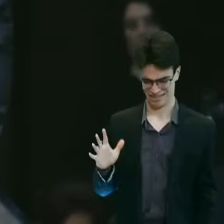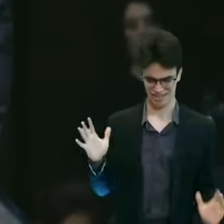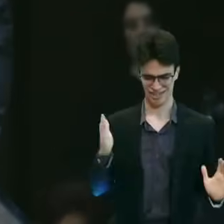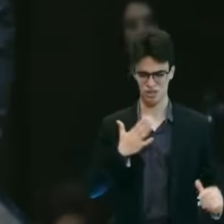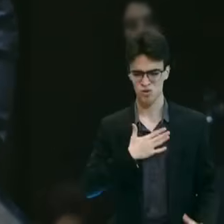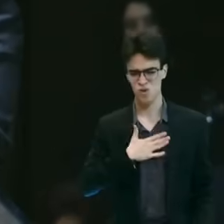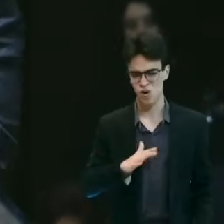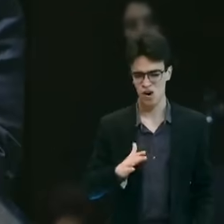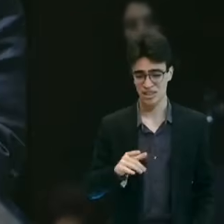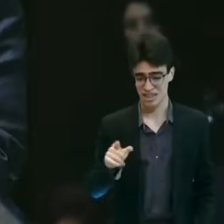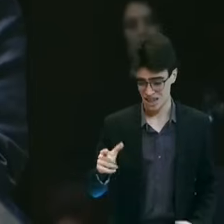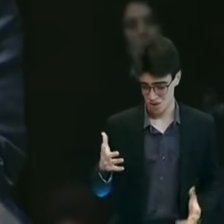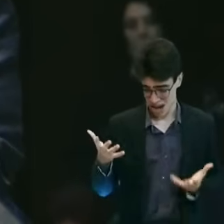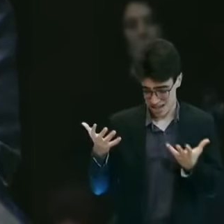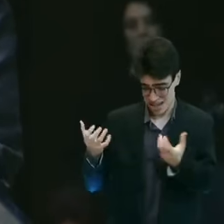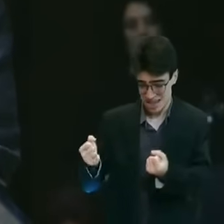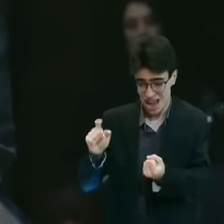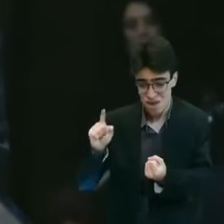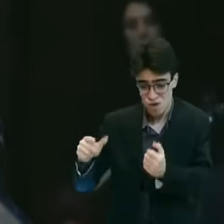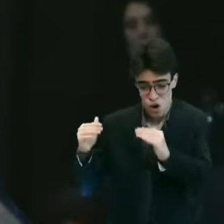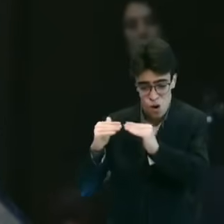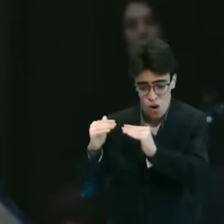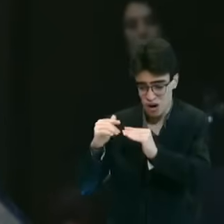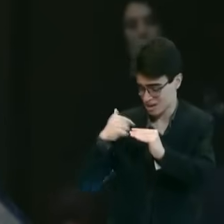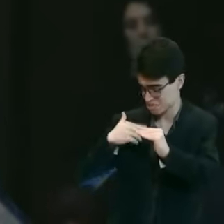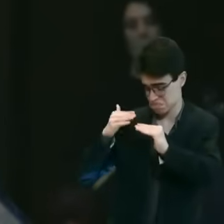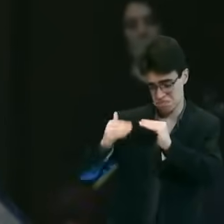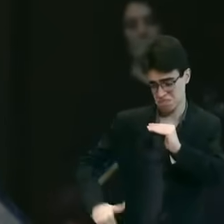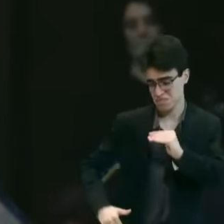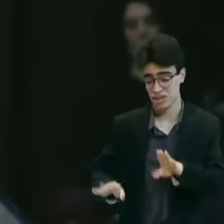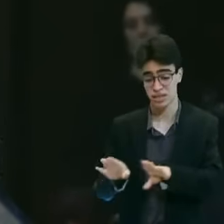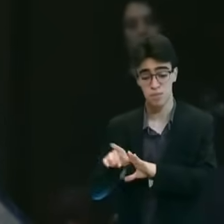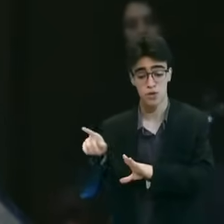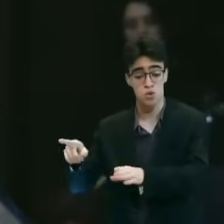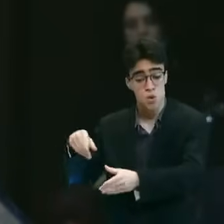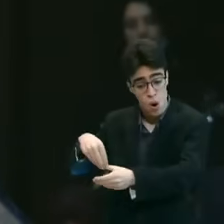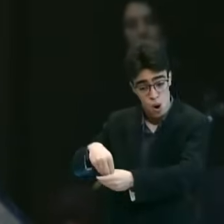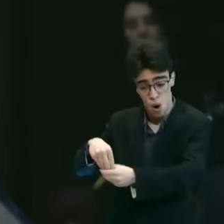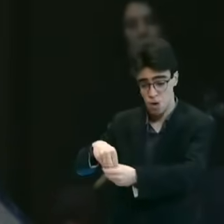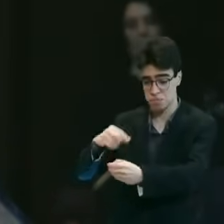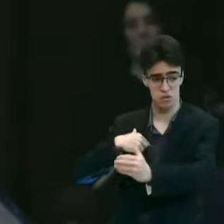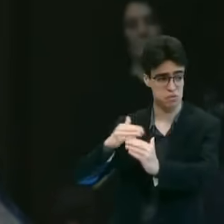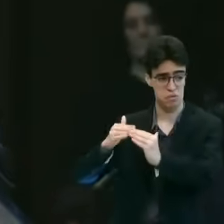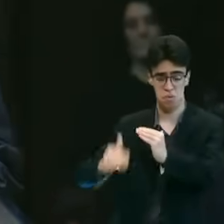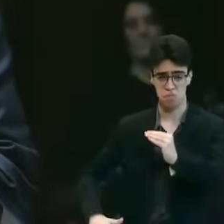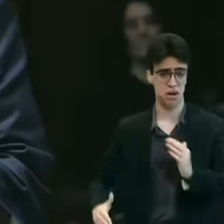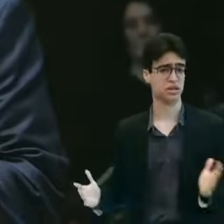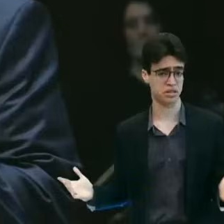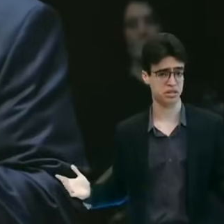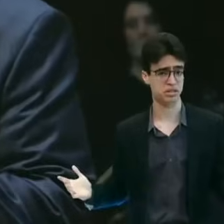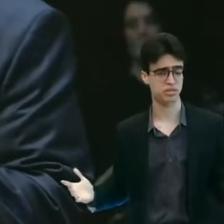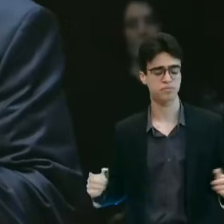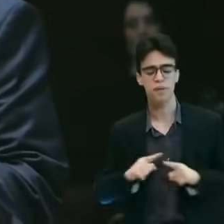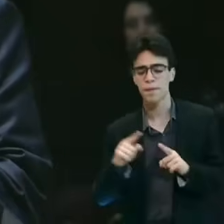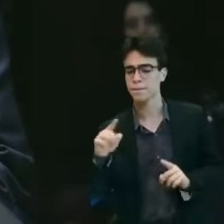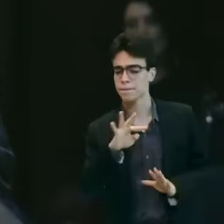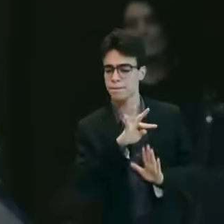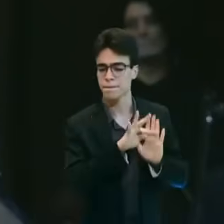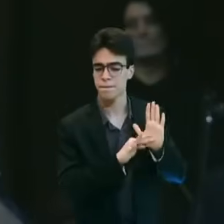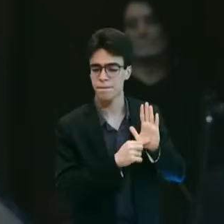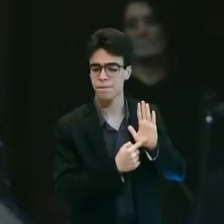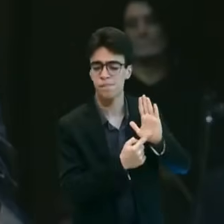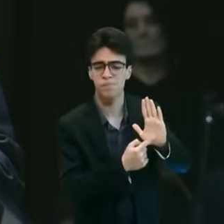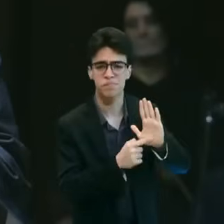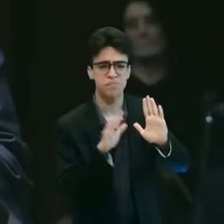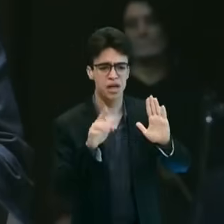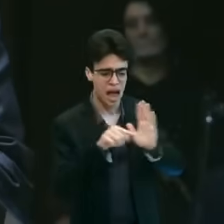posso nem aceitar você e nem a sua oferta? É interessante que esse texto fala muito pouco